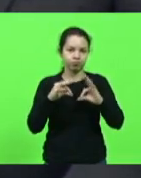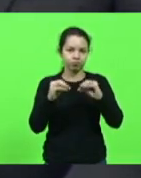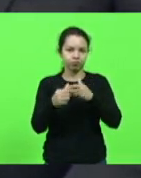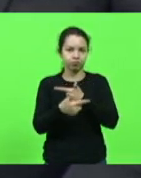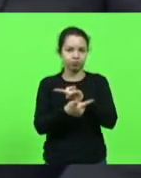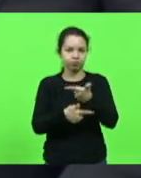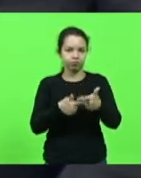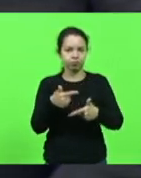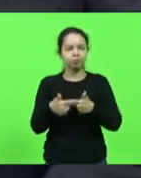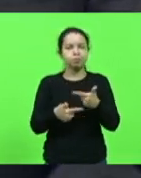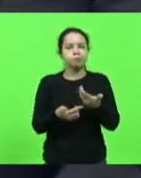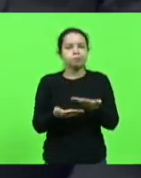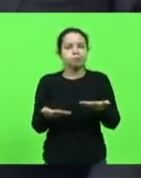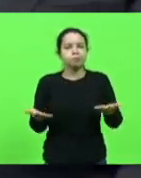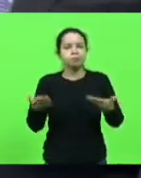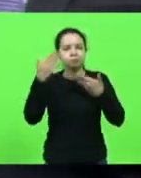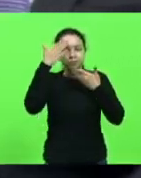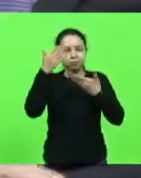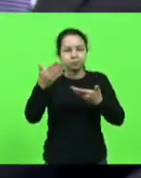Muito obrigada.